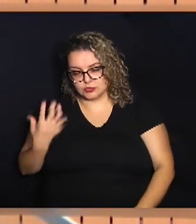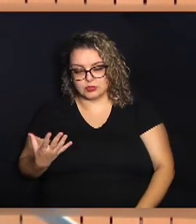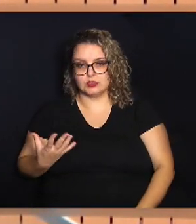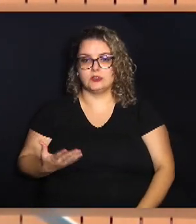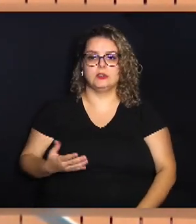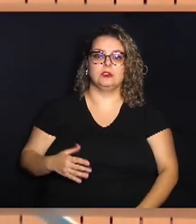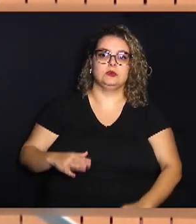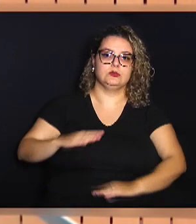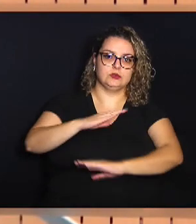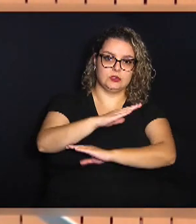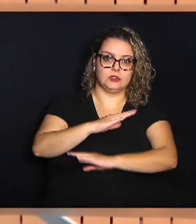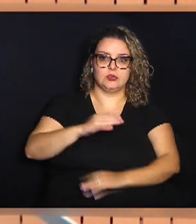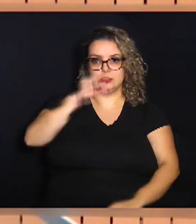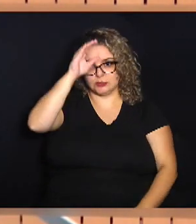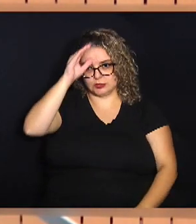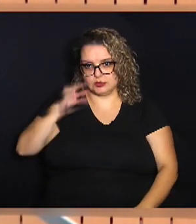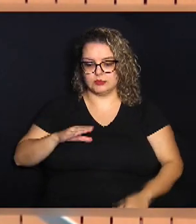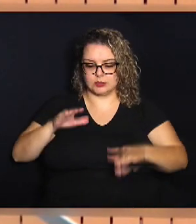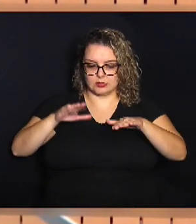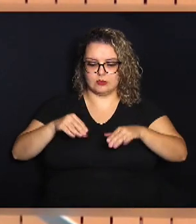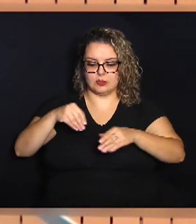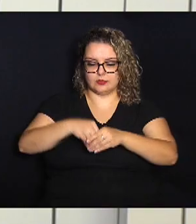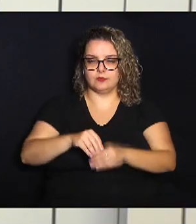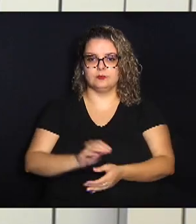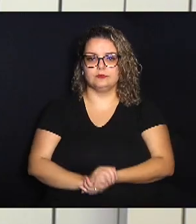os cidadãos que ficam aqui.